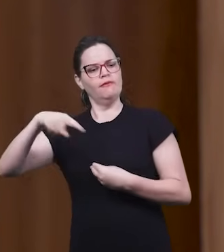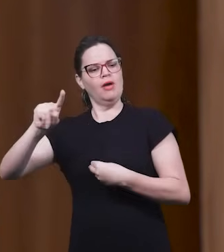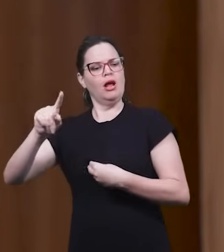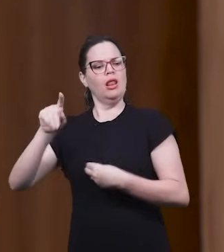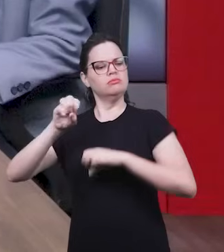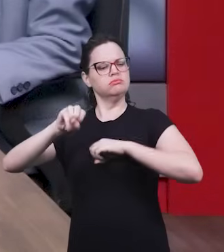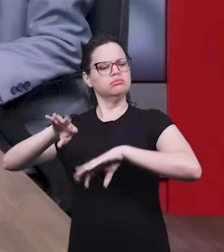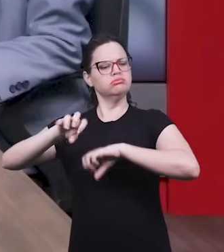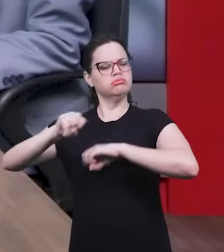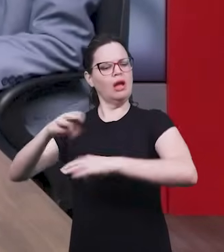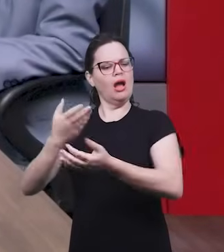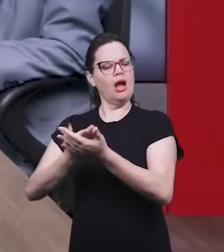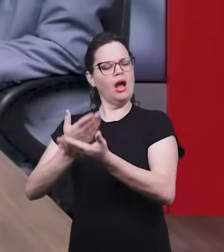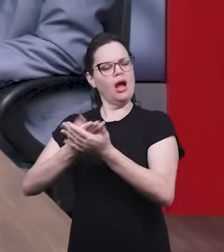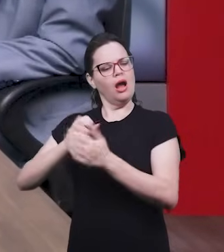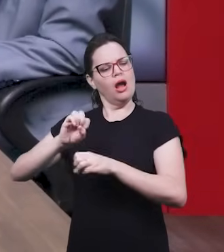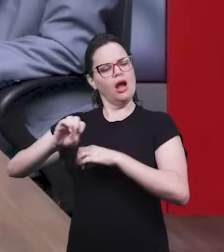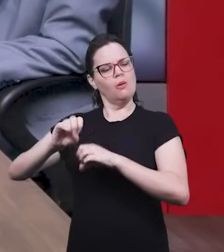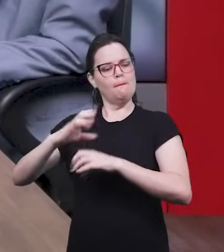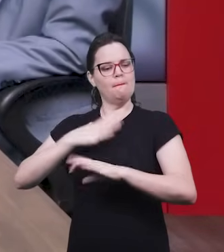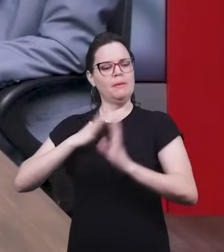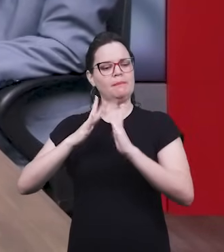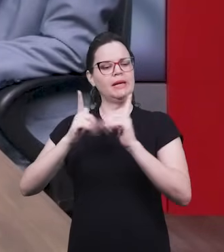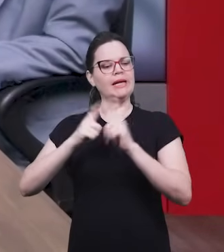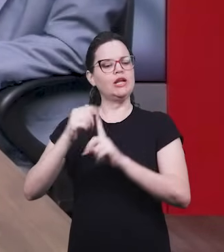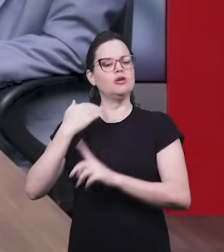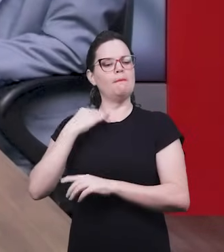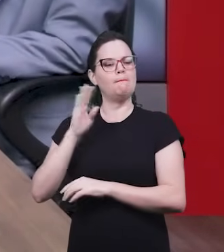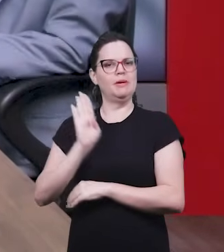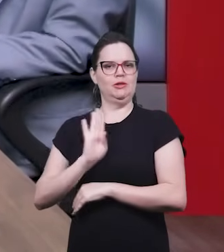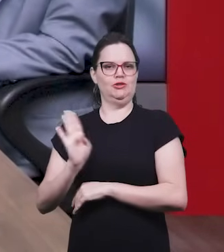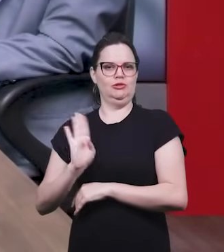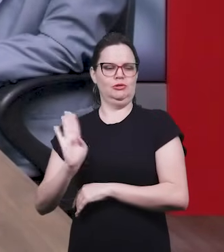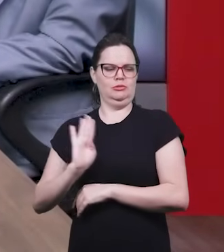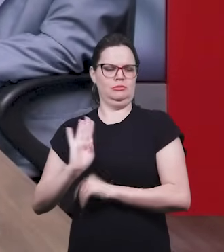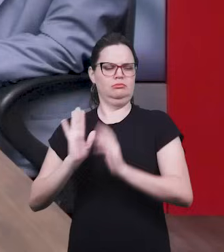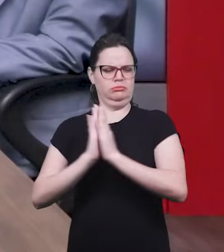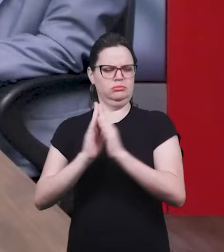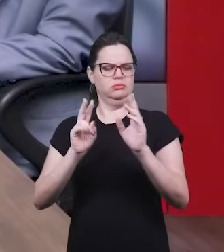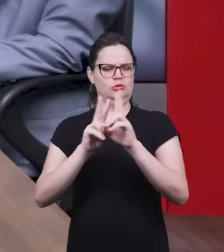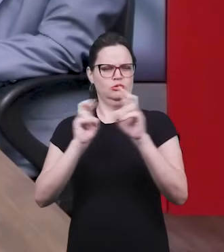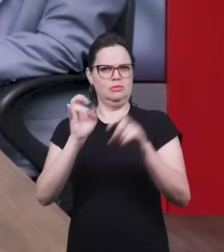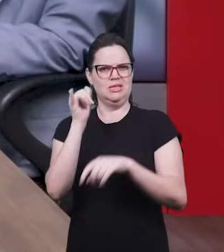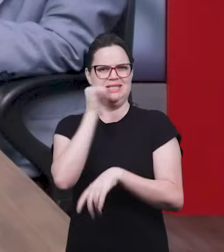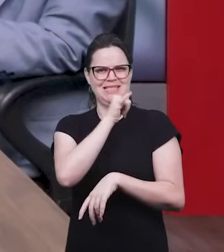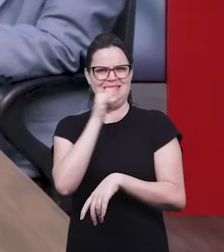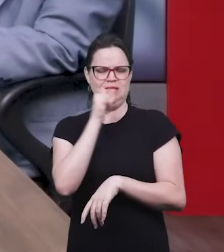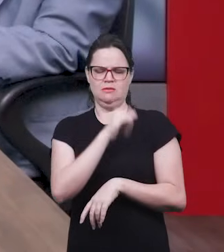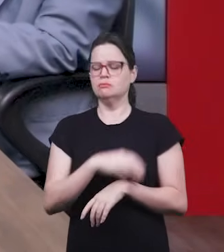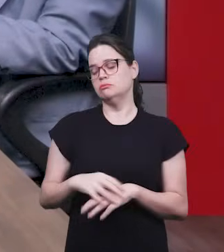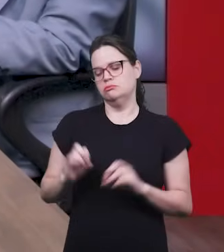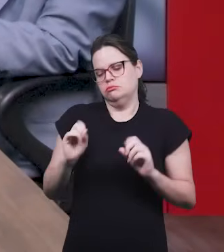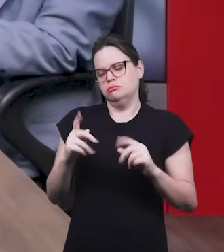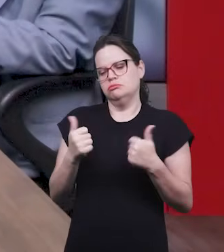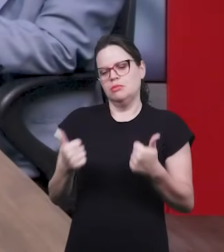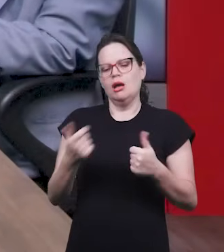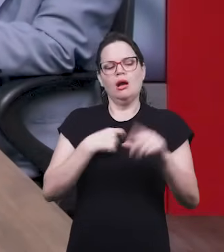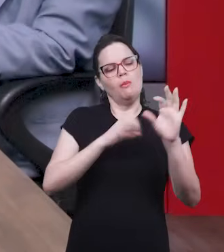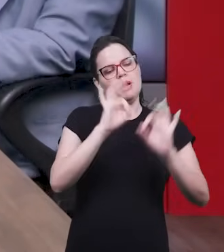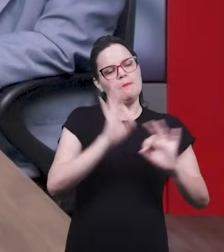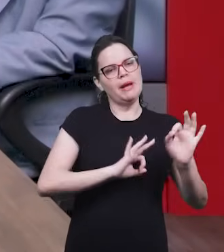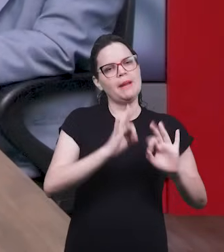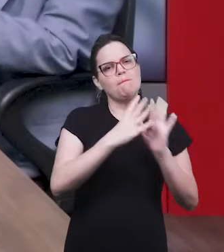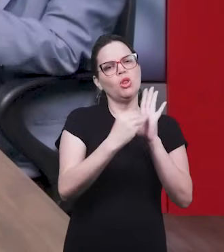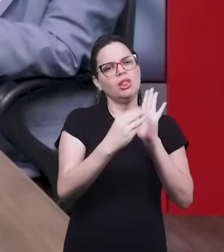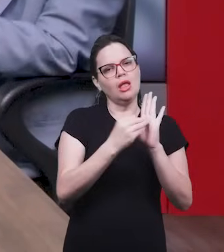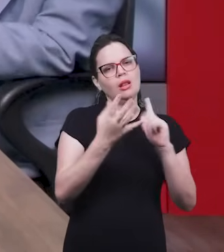para a igreja lá, uma igreja lá, para a igreja batista, sobre odontologia. E eu levei os modelos, levei aqueles